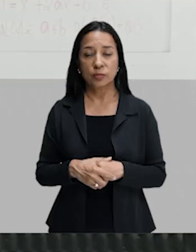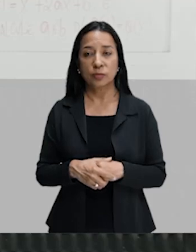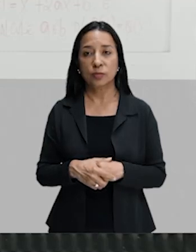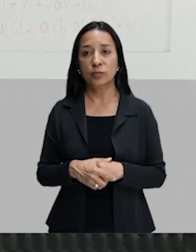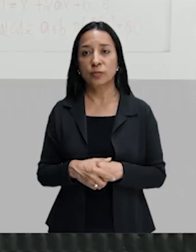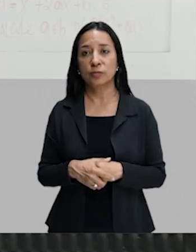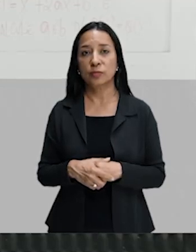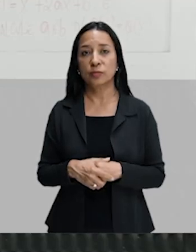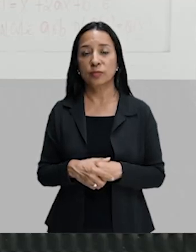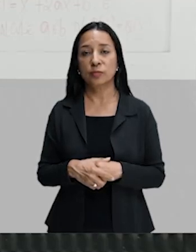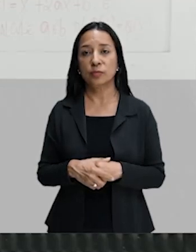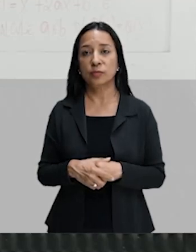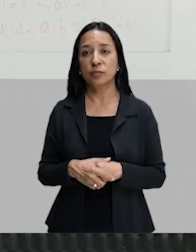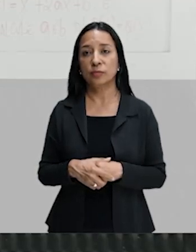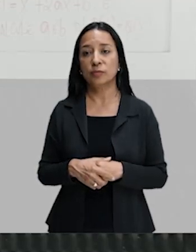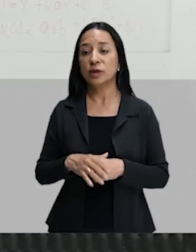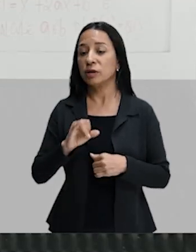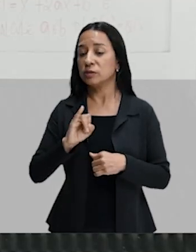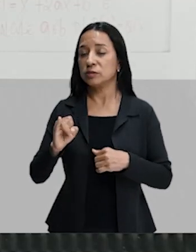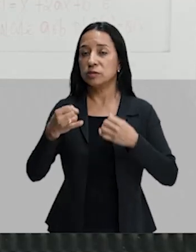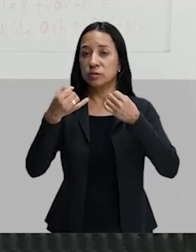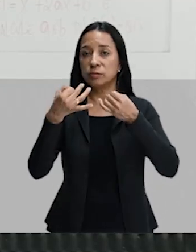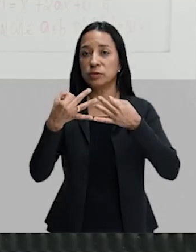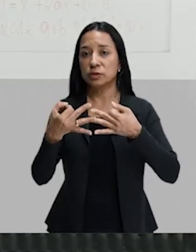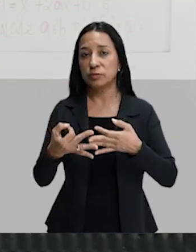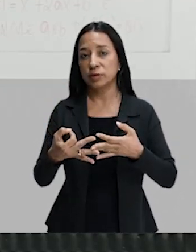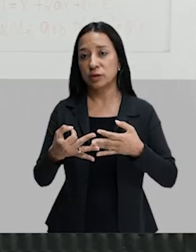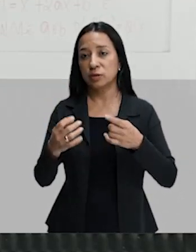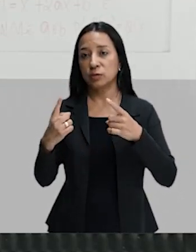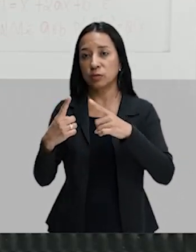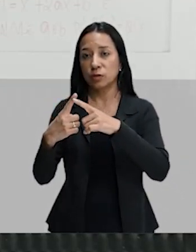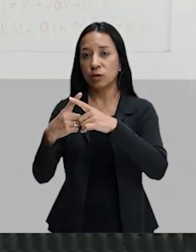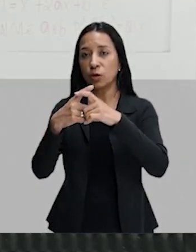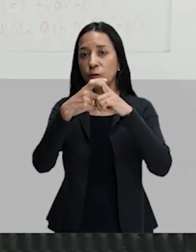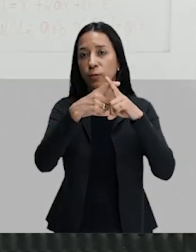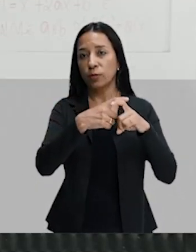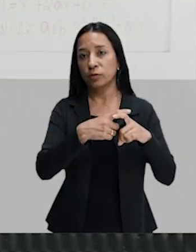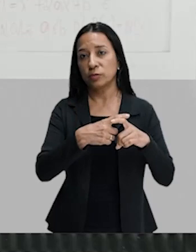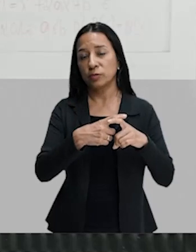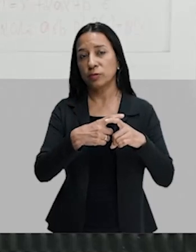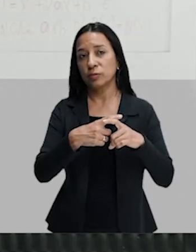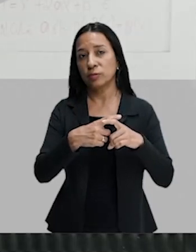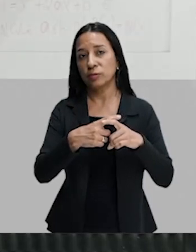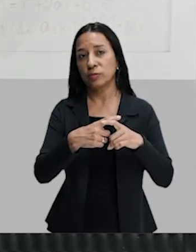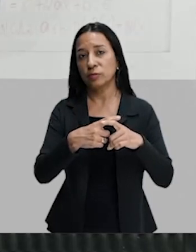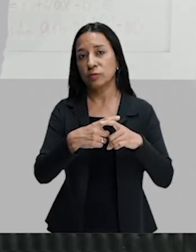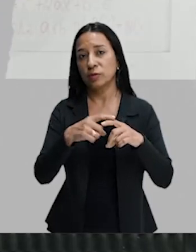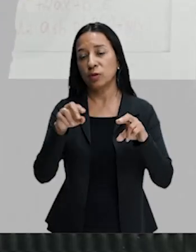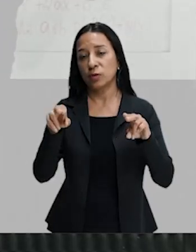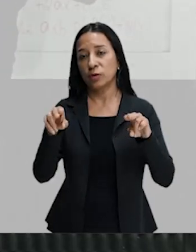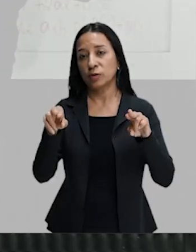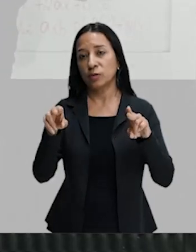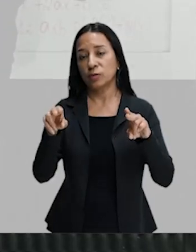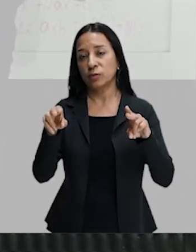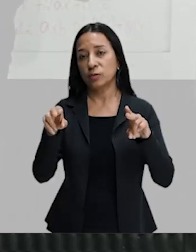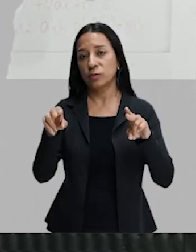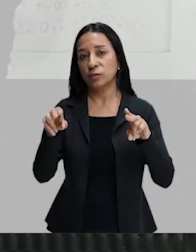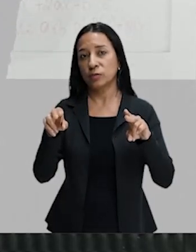Ora, turma, se ele está falando que esse polinômio aqui, se eles são identicamente